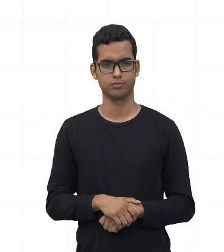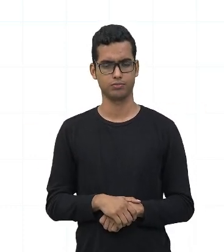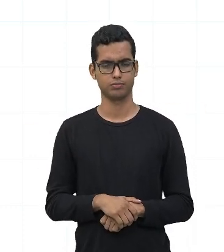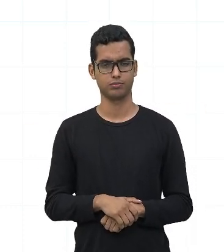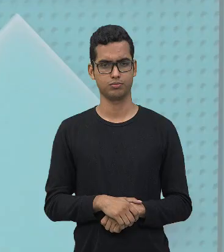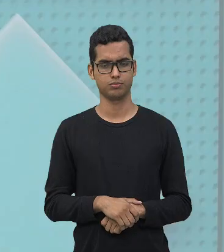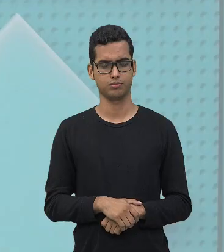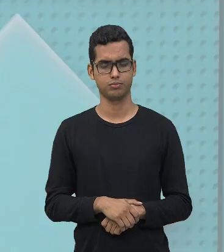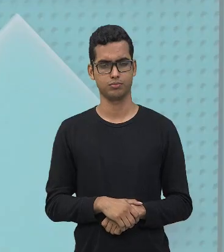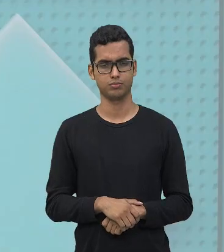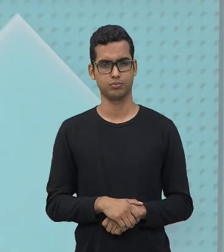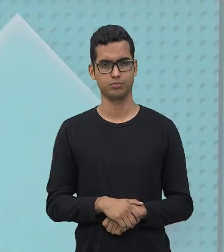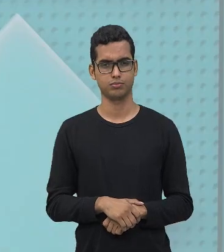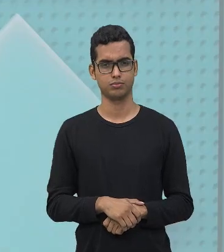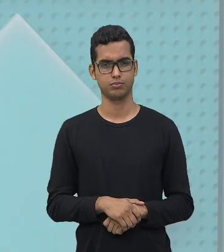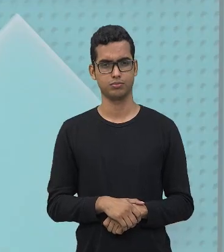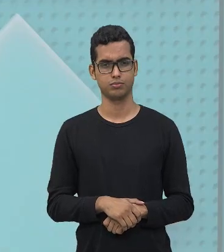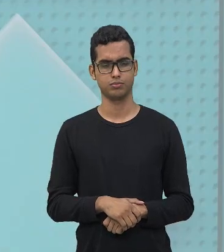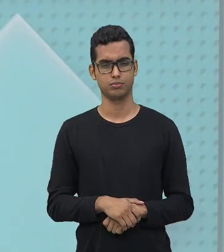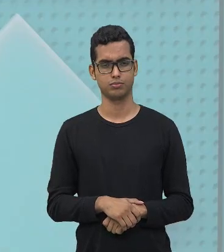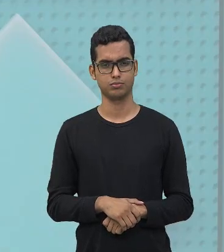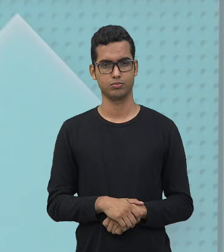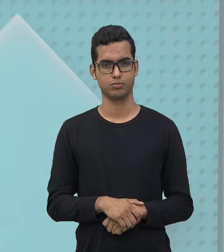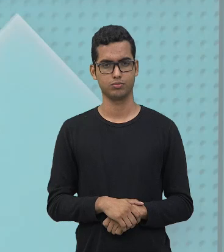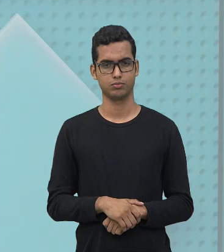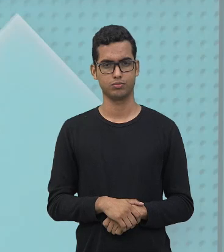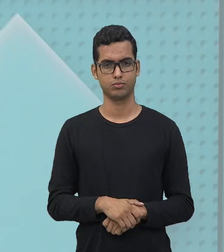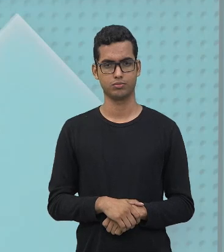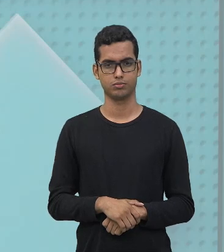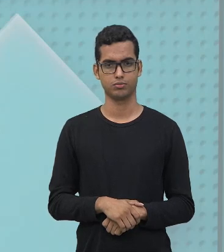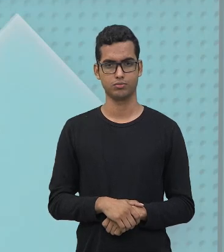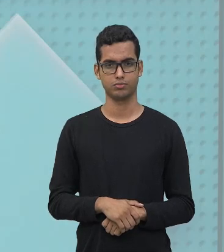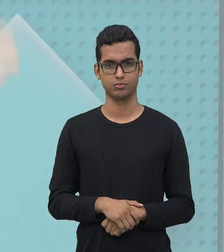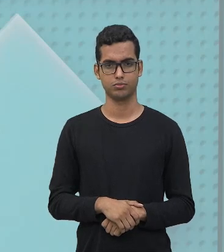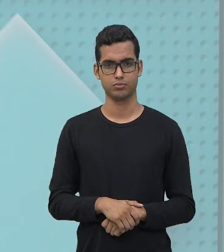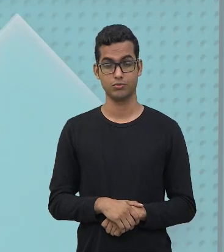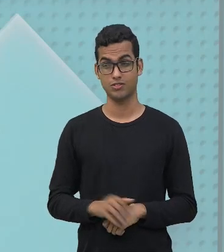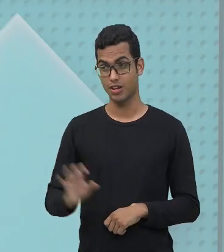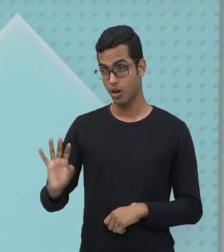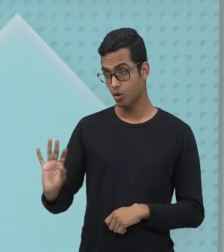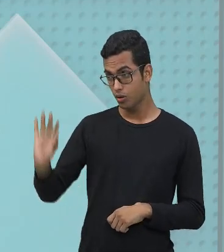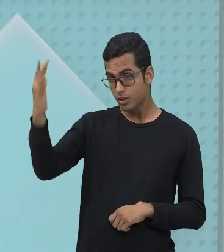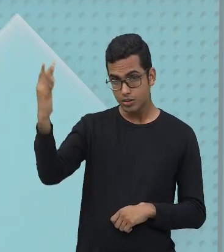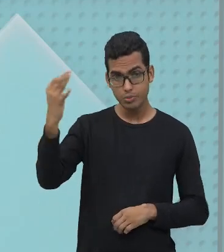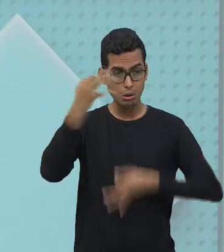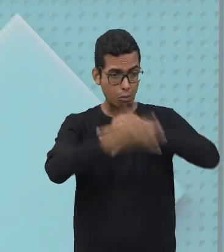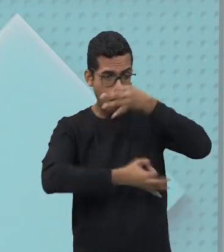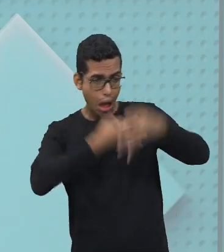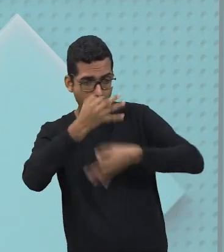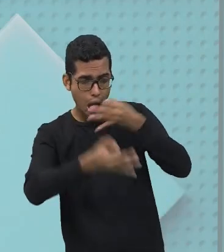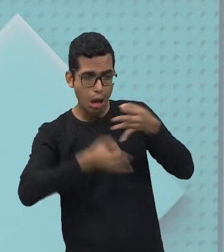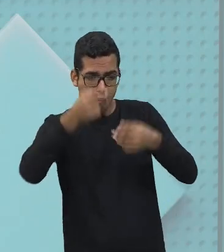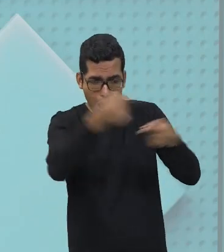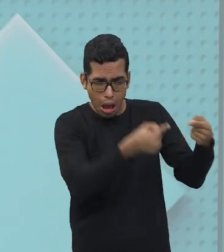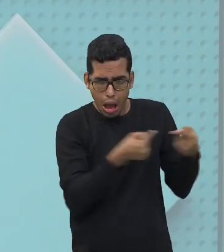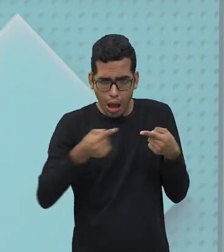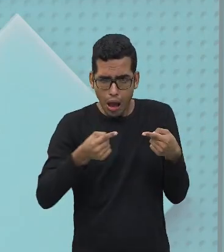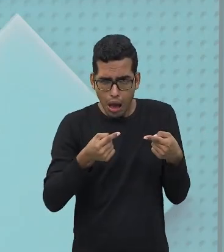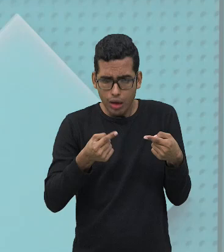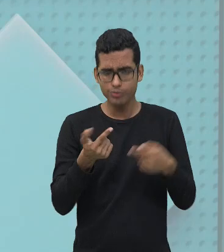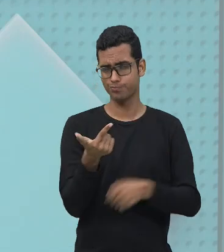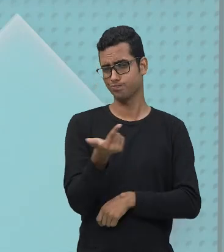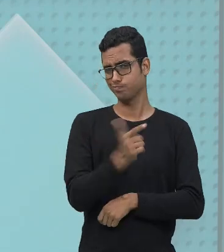ouviram um comentário assim, para os fatos, contra fatos não há argumentos? Porque o fato por si